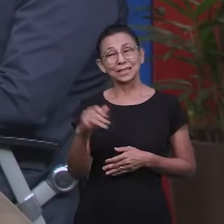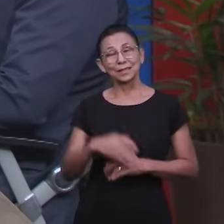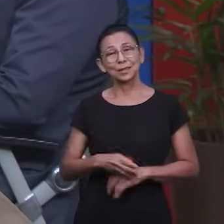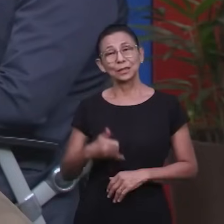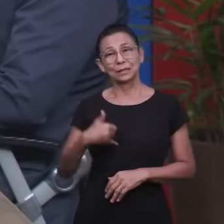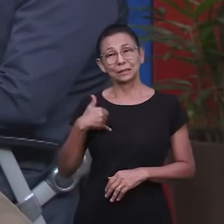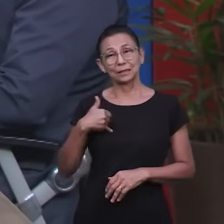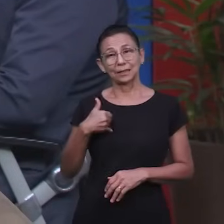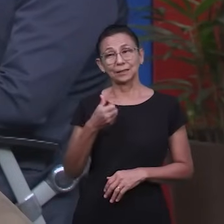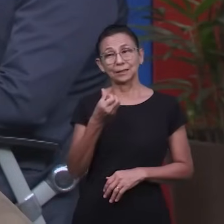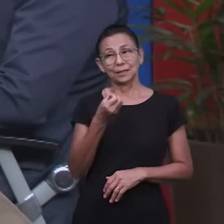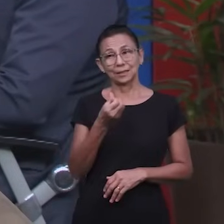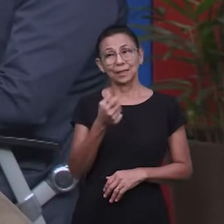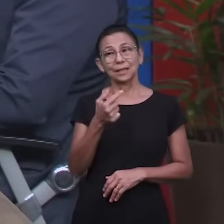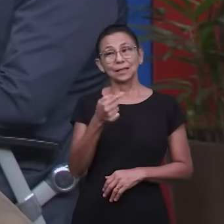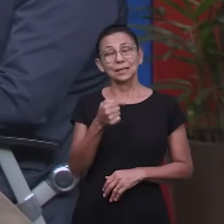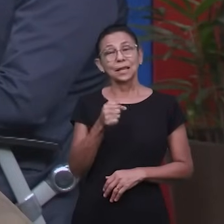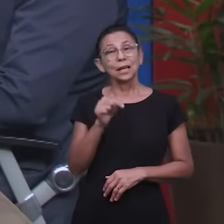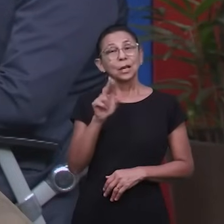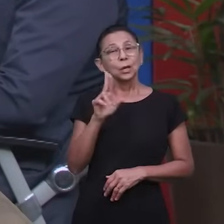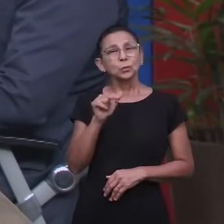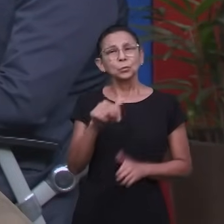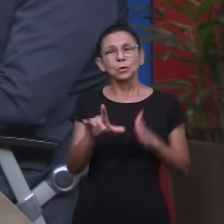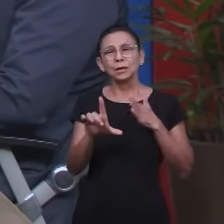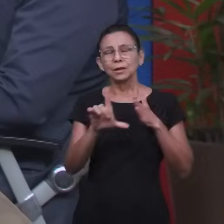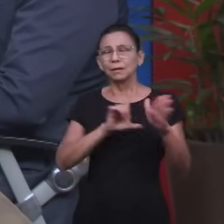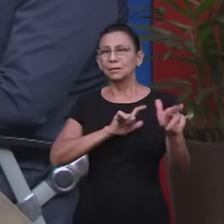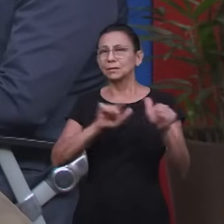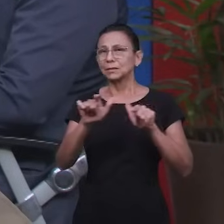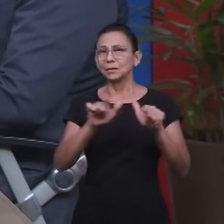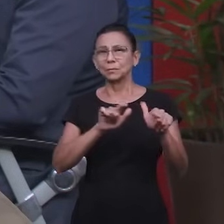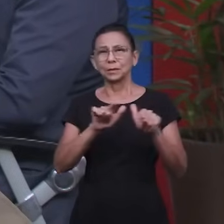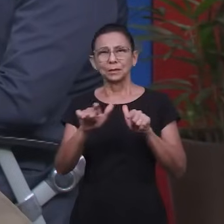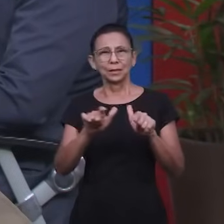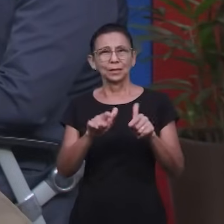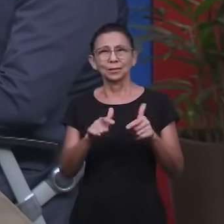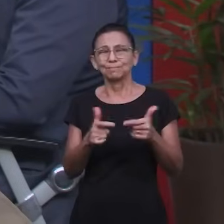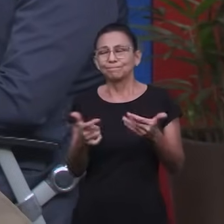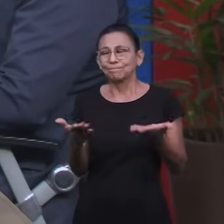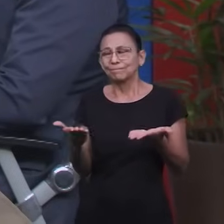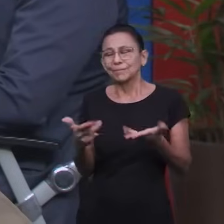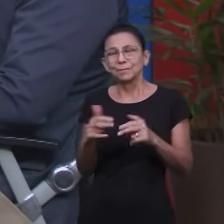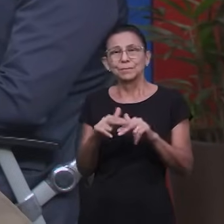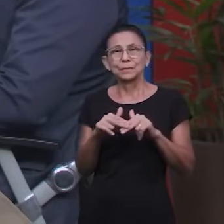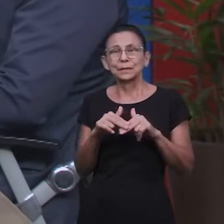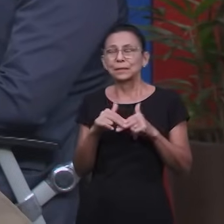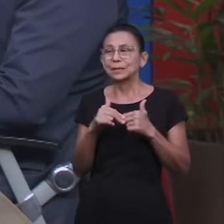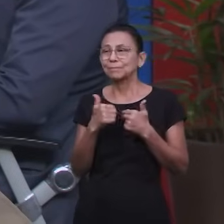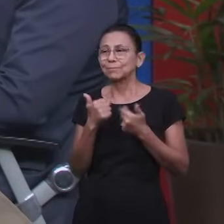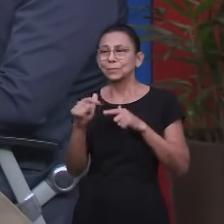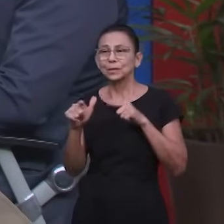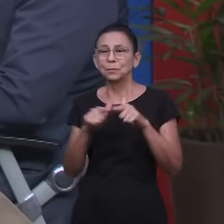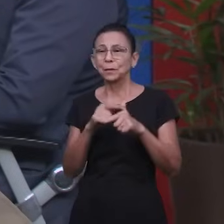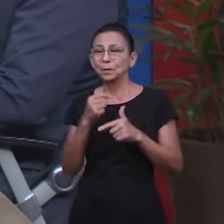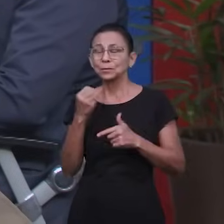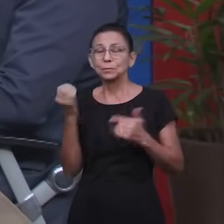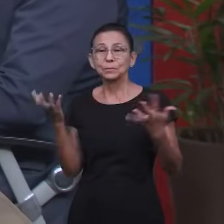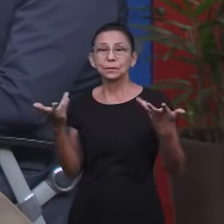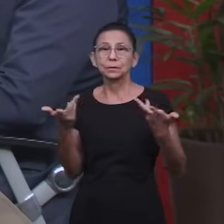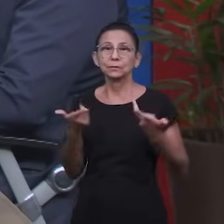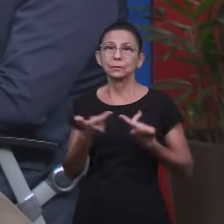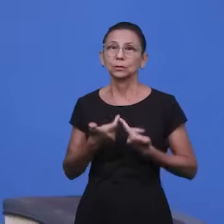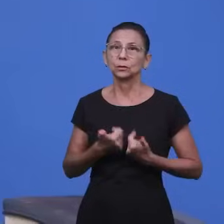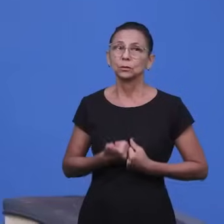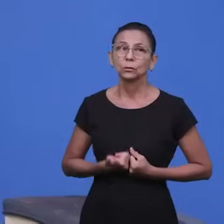na minha vida. Que maravilha. 67 anos. Que maravilha. Eu costumo falar isso e na minha família, as igrejas onde